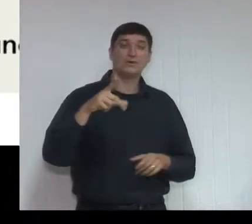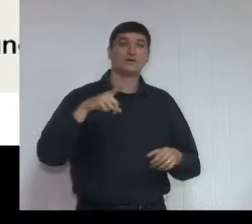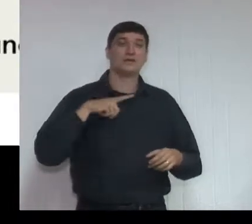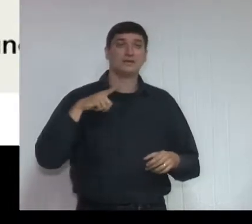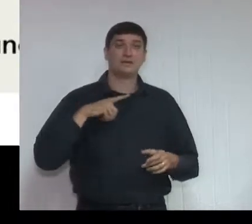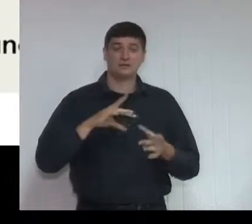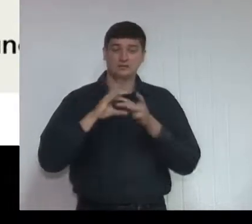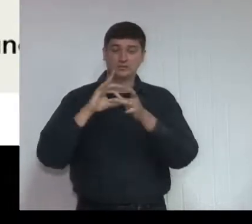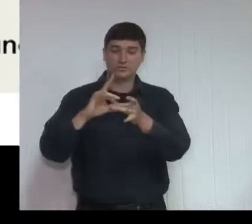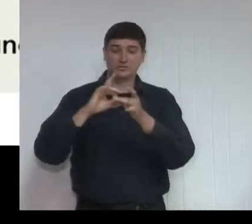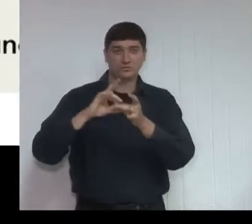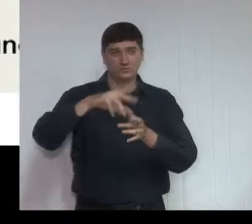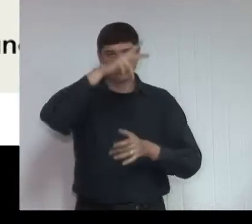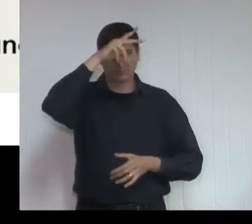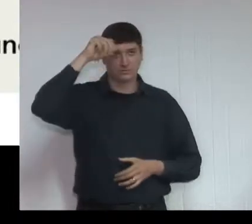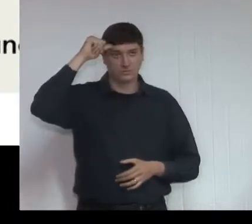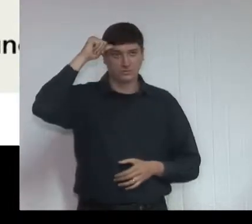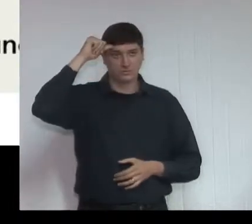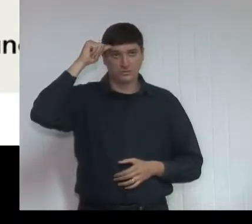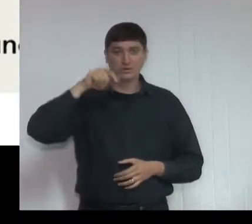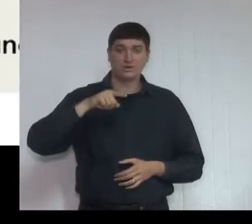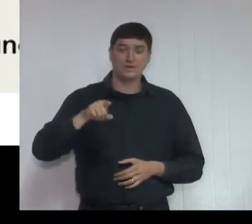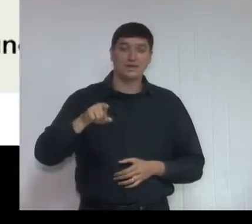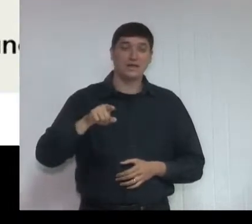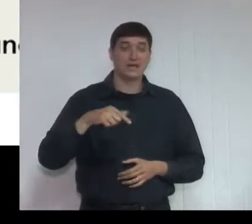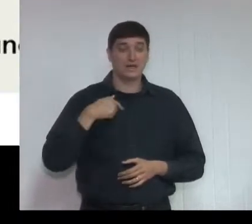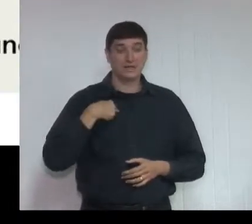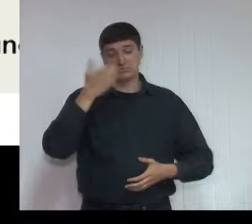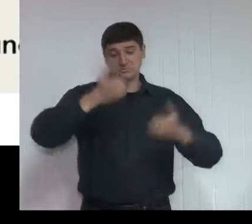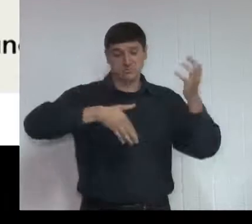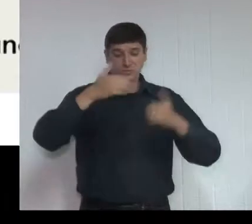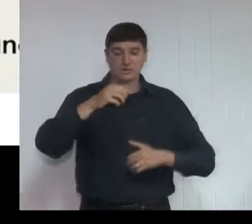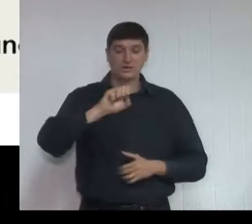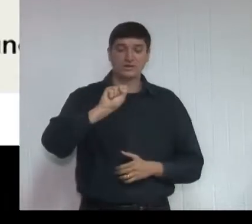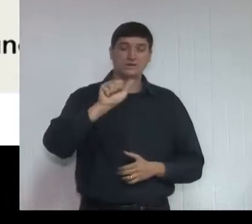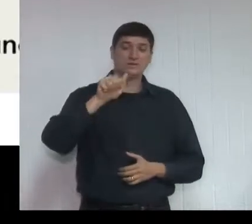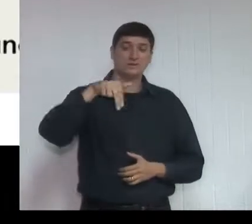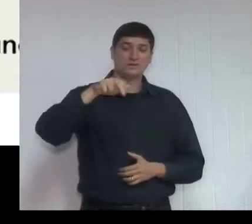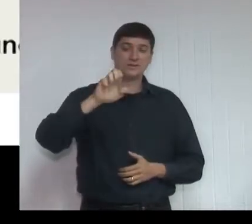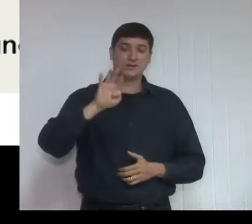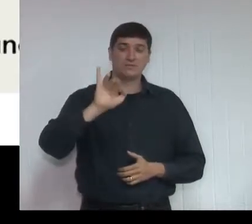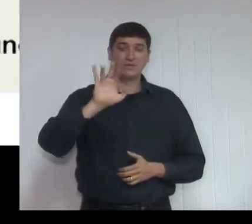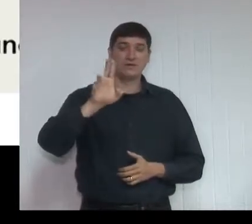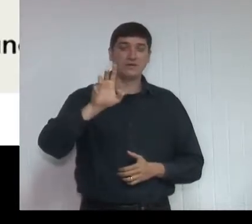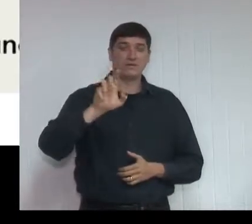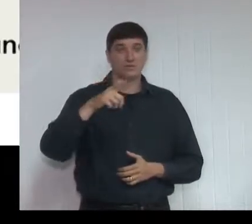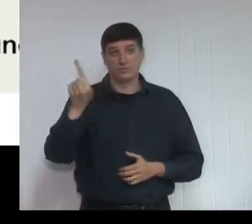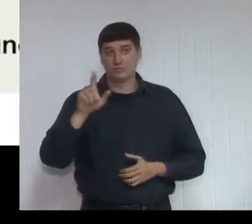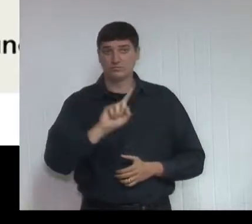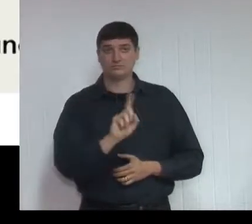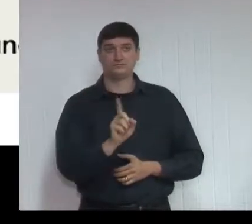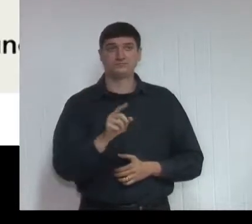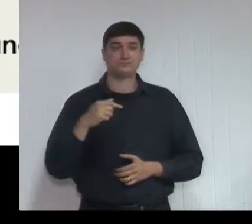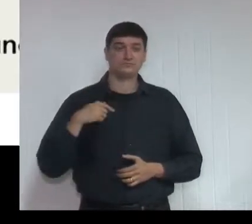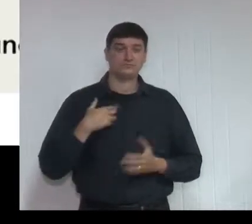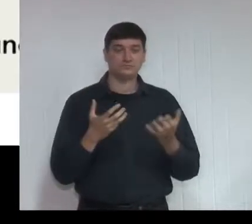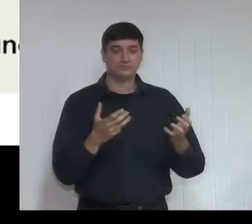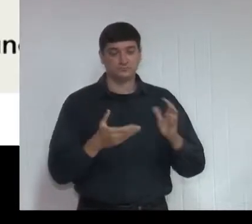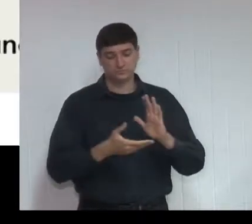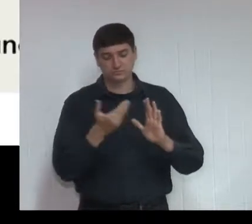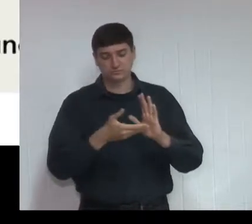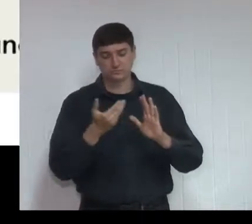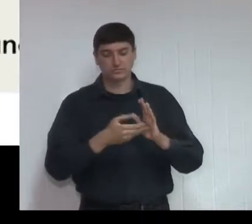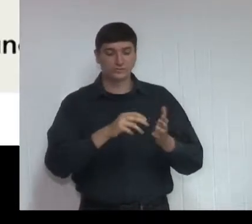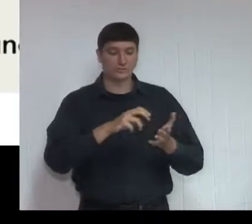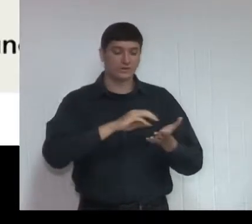prefeitura. Eu não falei de controladoria, não falei de Sanebave. Desses 42 diretores, se a gente pensar em reduzir 5